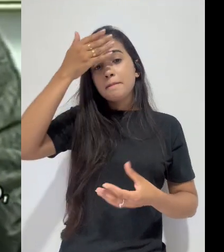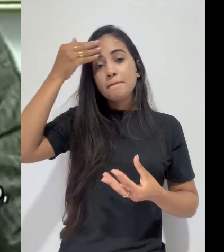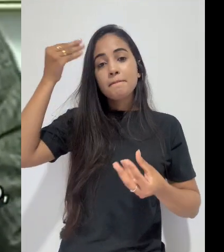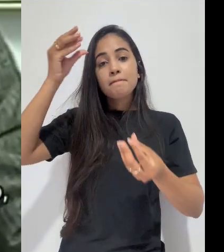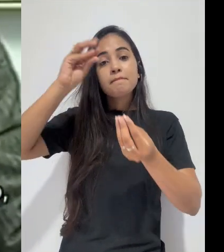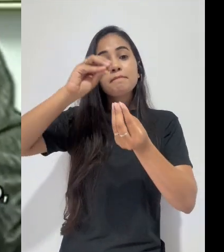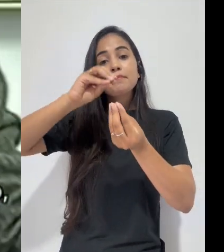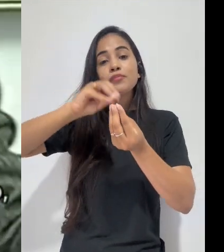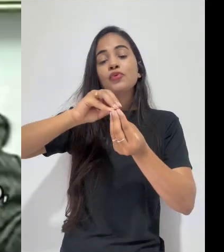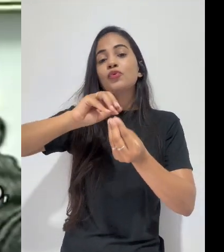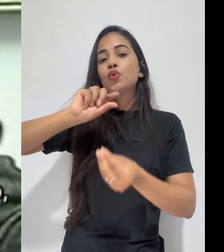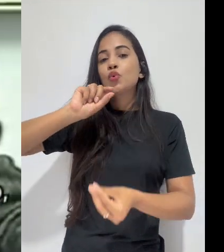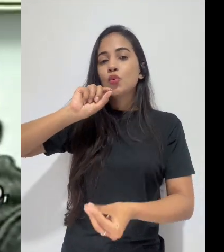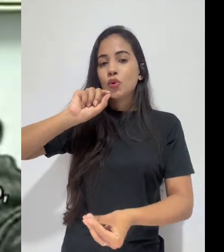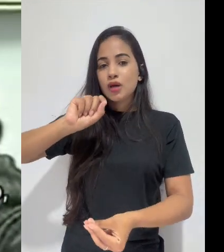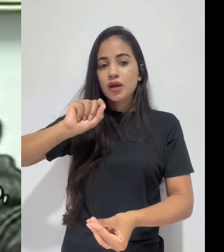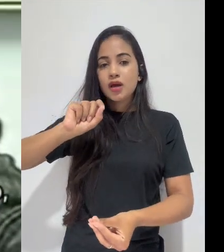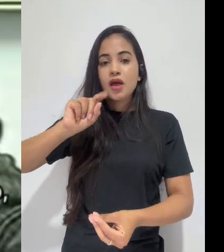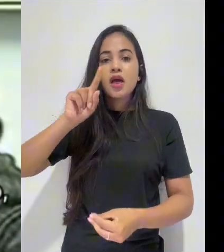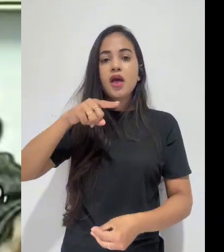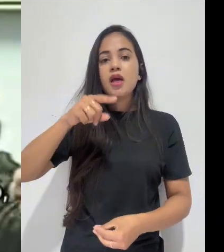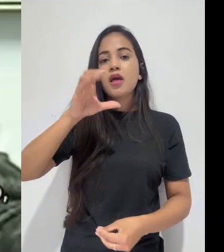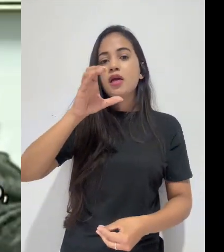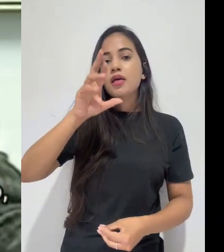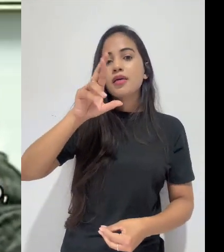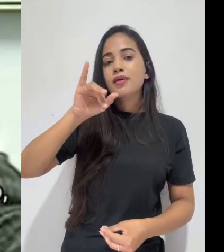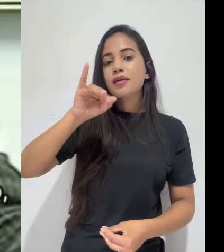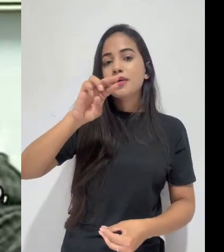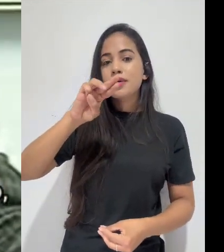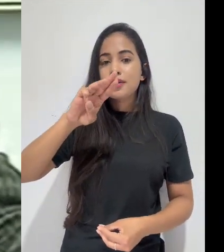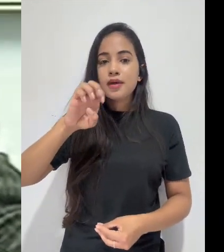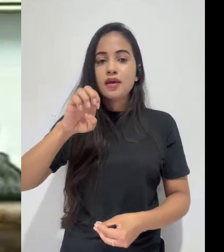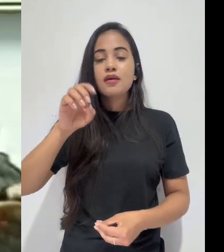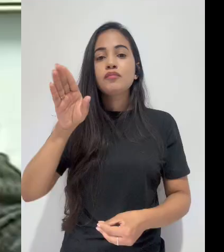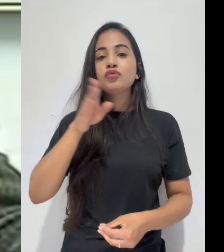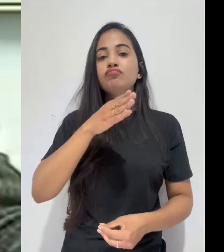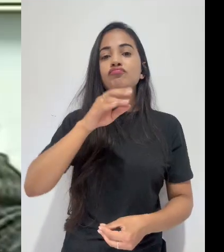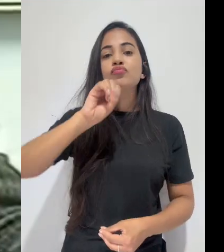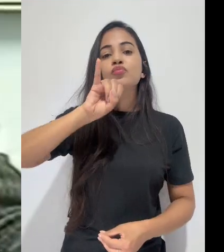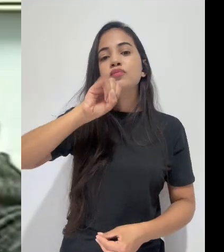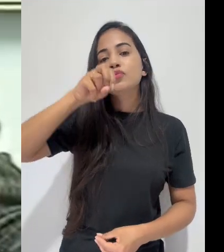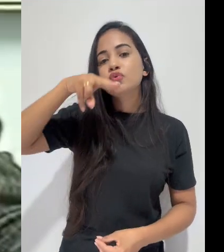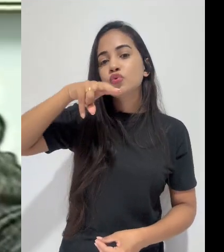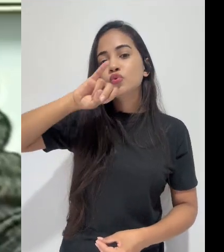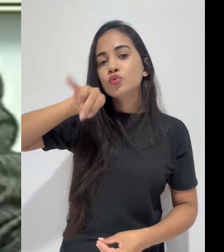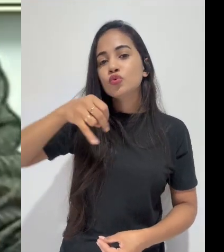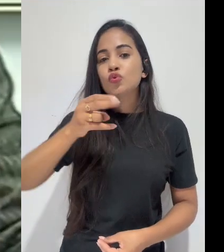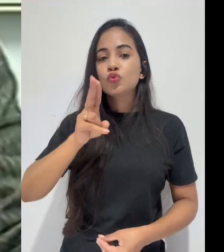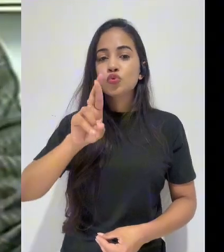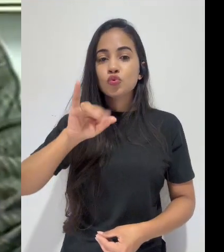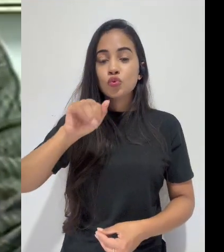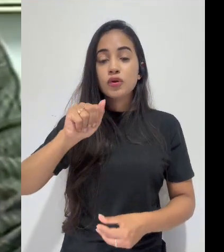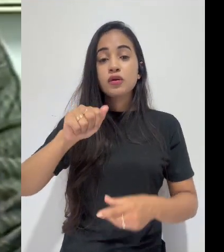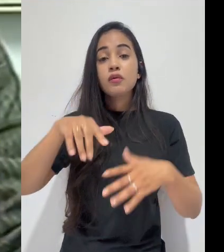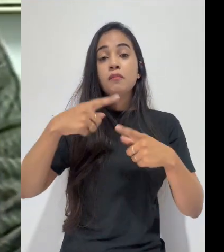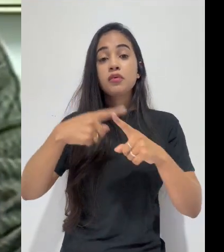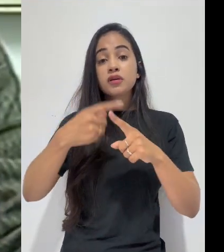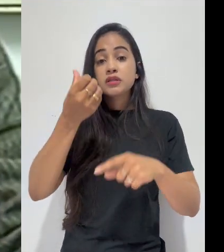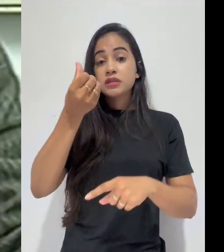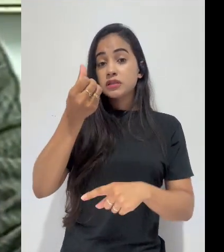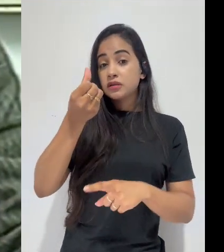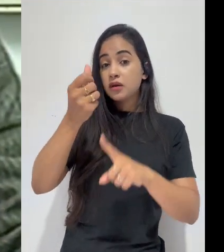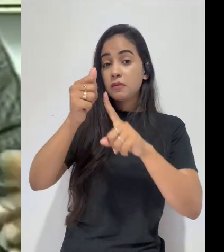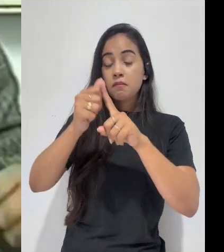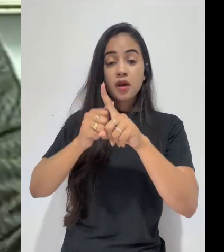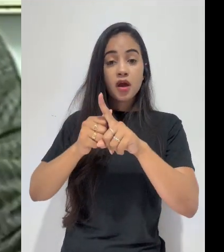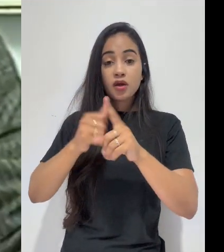que se tratava de um caso, portanto, de um crime contra a honra, de um crime de injúria, cuja prescrição é de 6